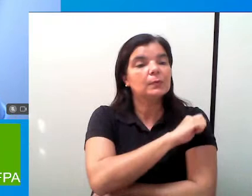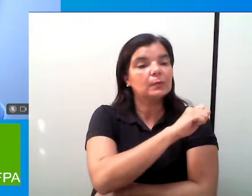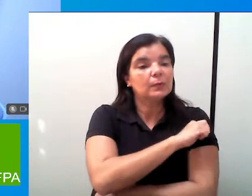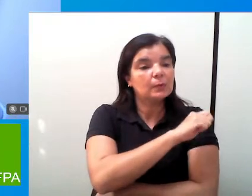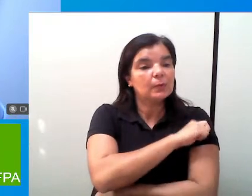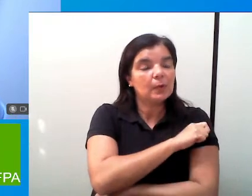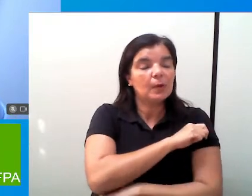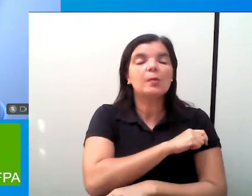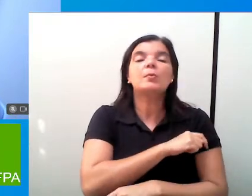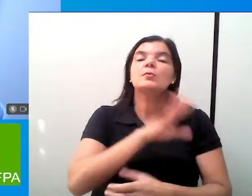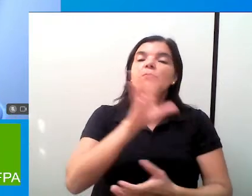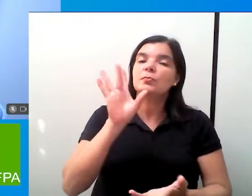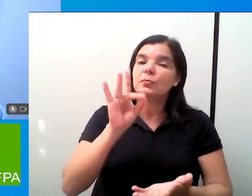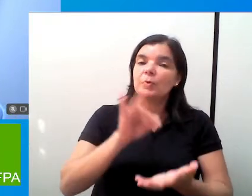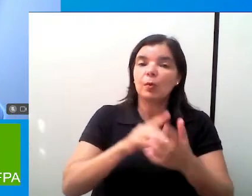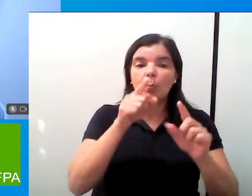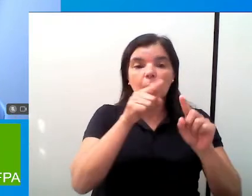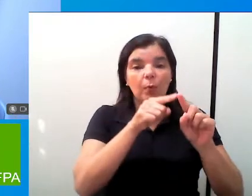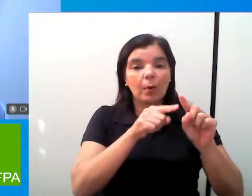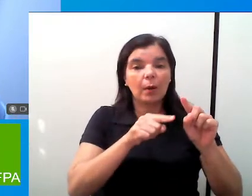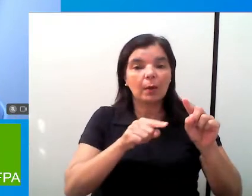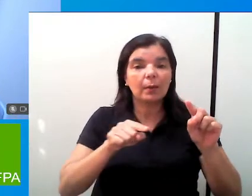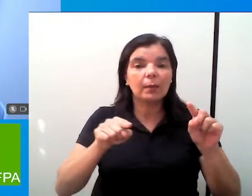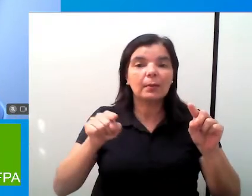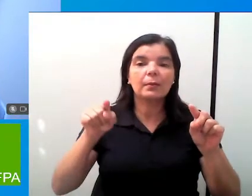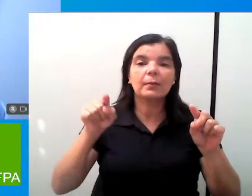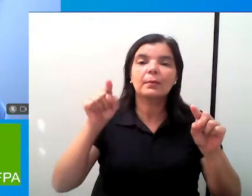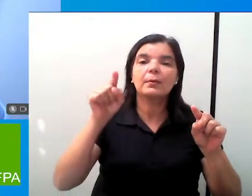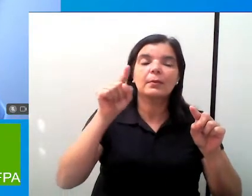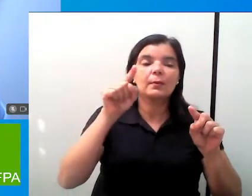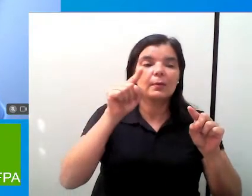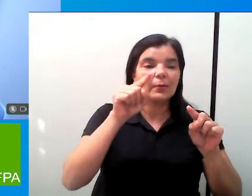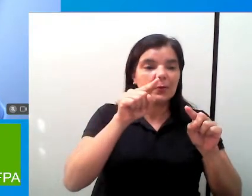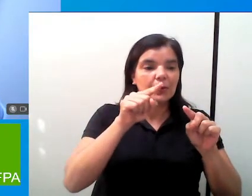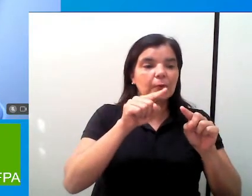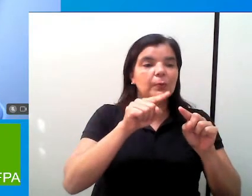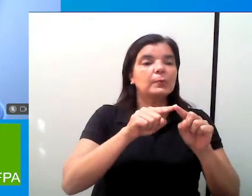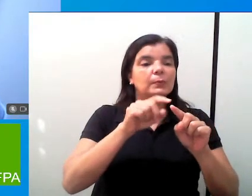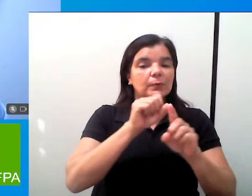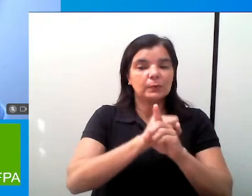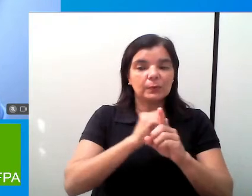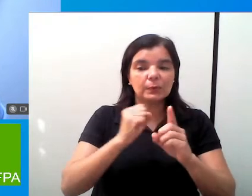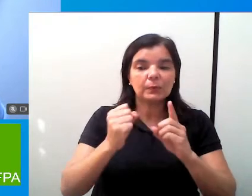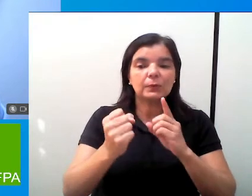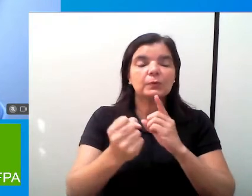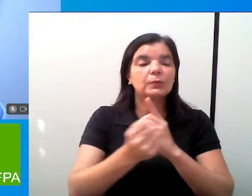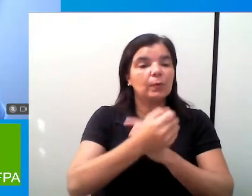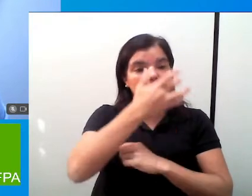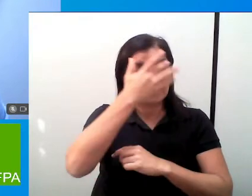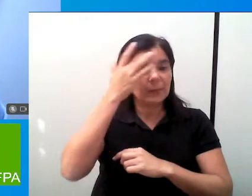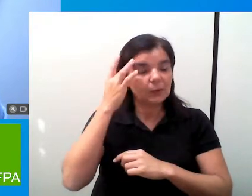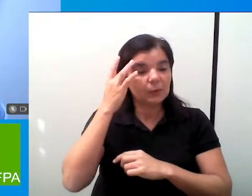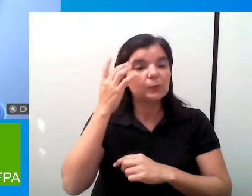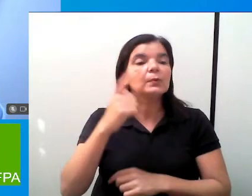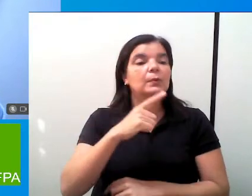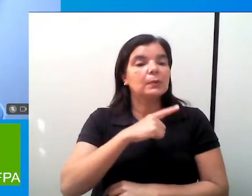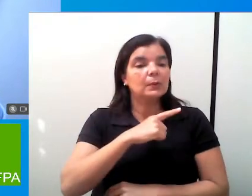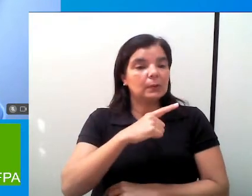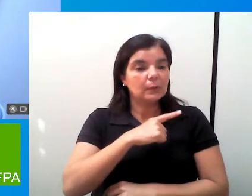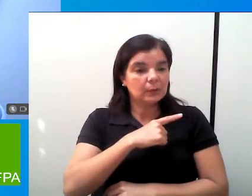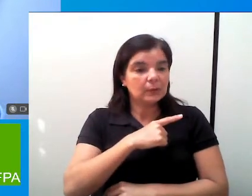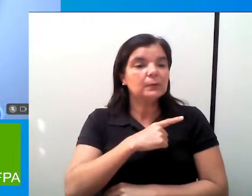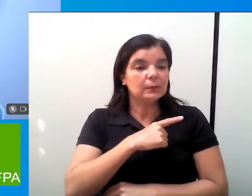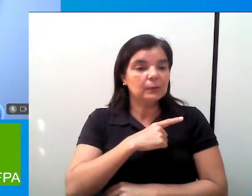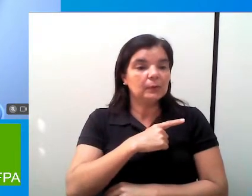passe efetivamente pela tríade, né, de maneira indissociável, ou seja, o ensino, a pesquisa, a extensão, sendo vivenciada de